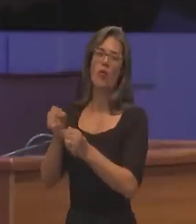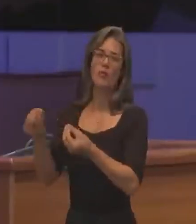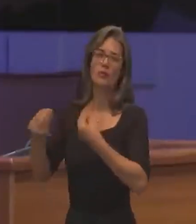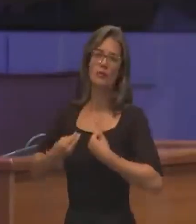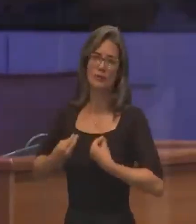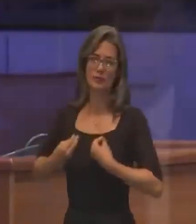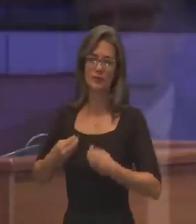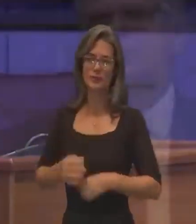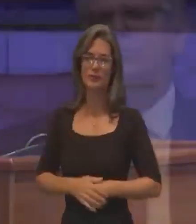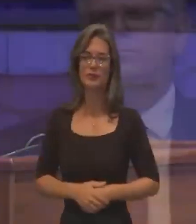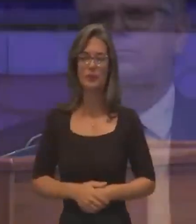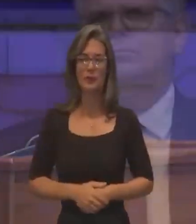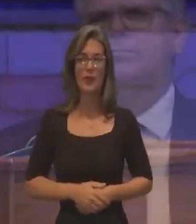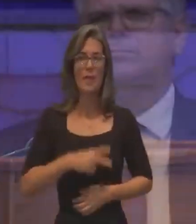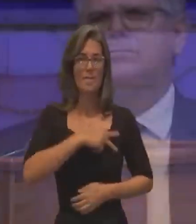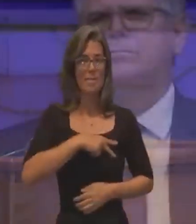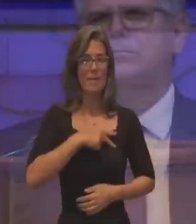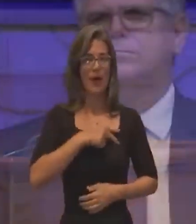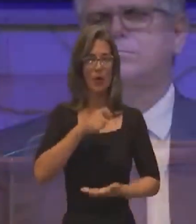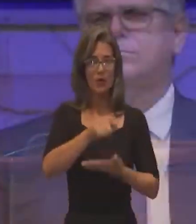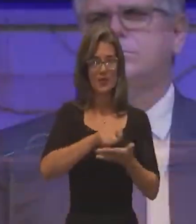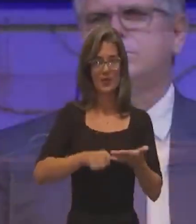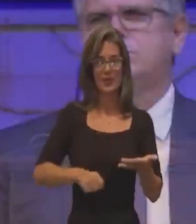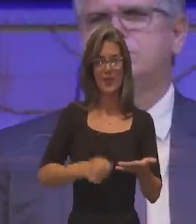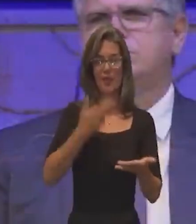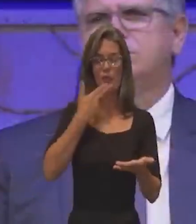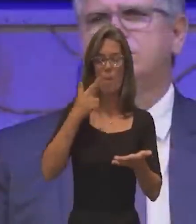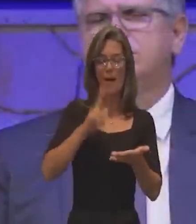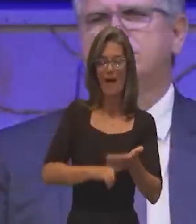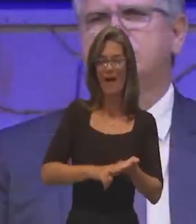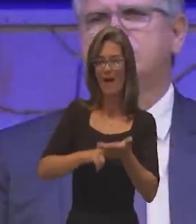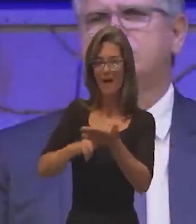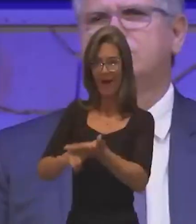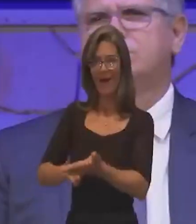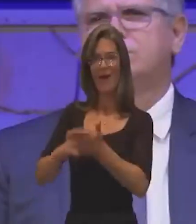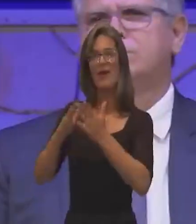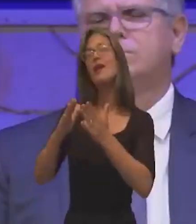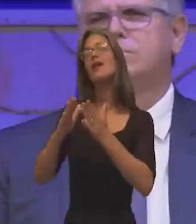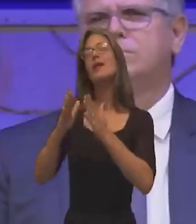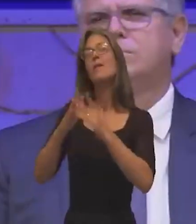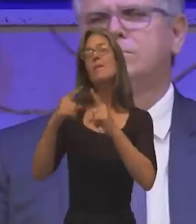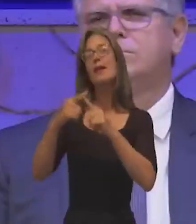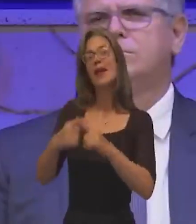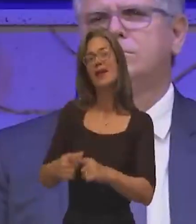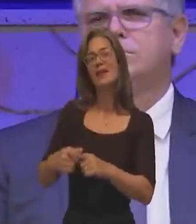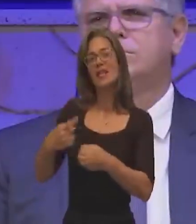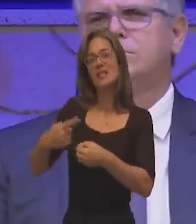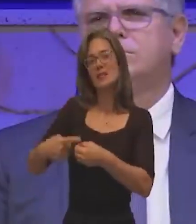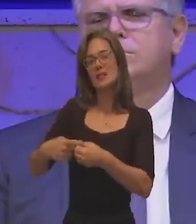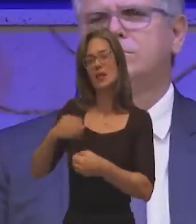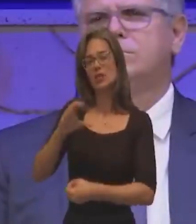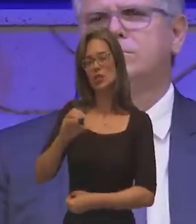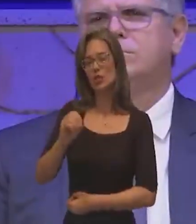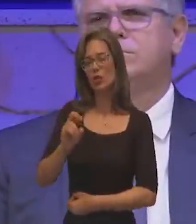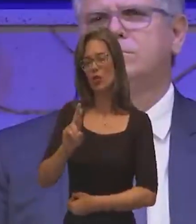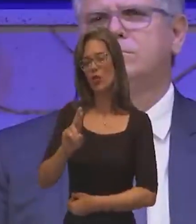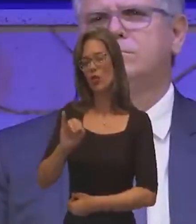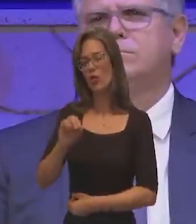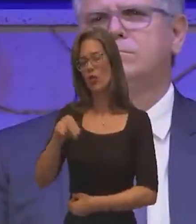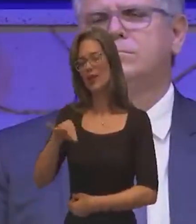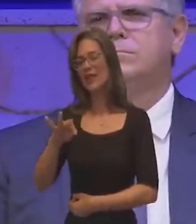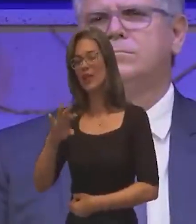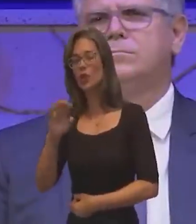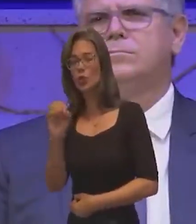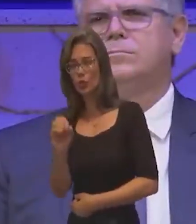situada na região de Corinto, essa segunda carta, porque o apóstolo Paulo recebe uma informação durante a sua segunda